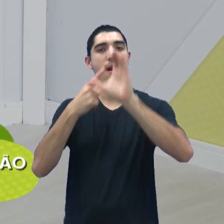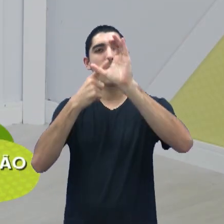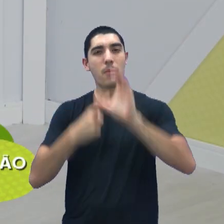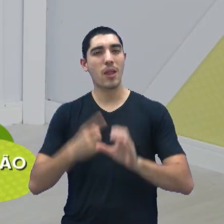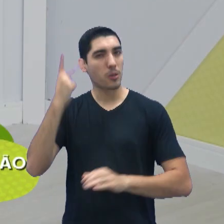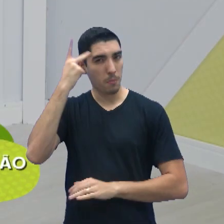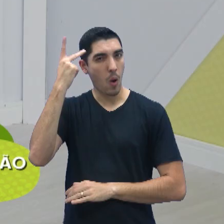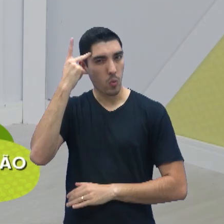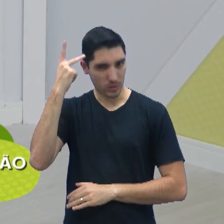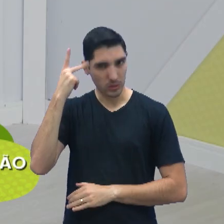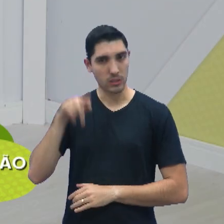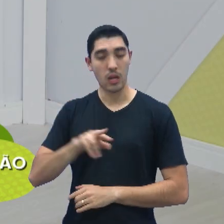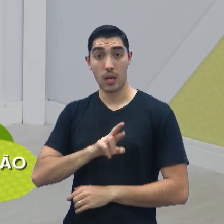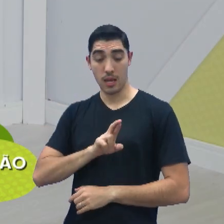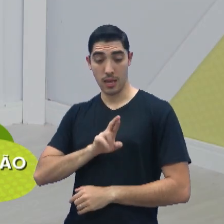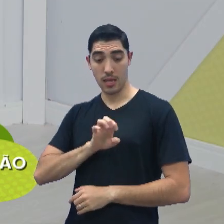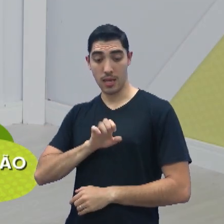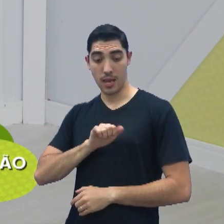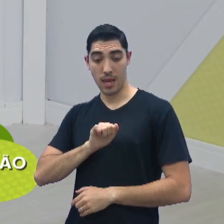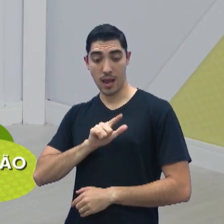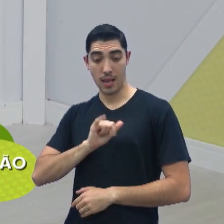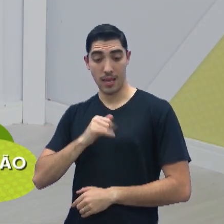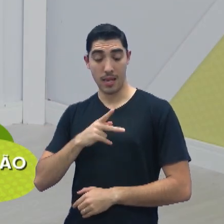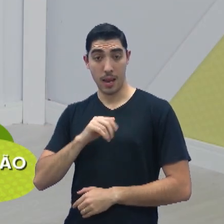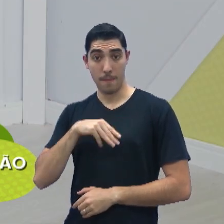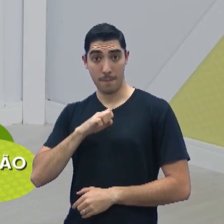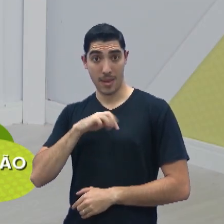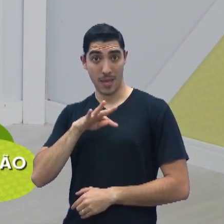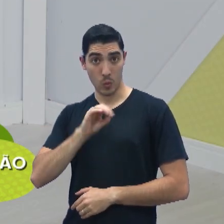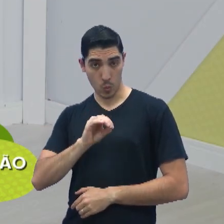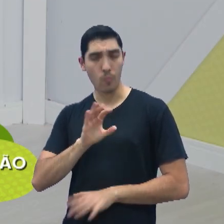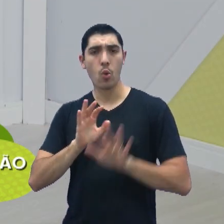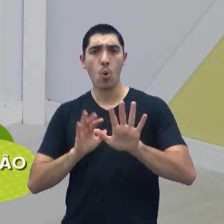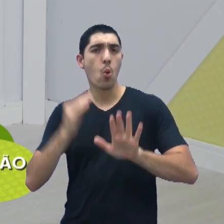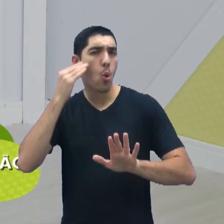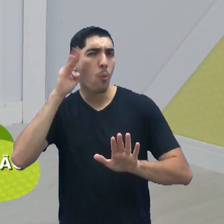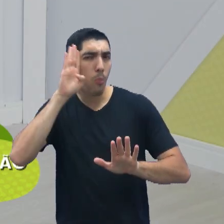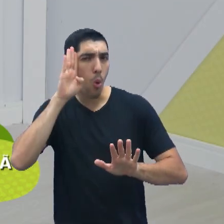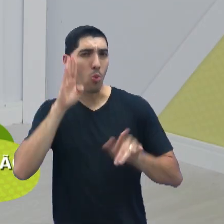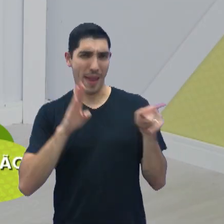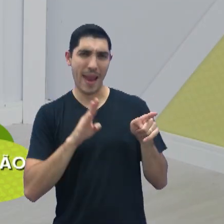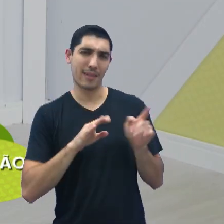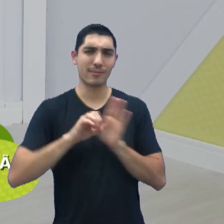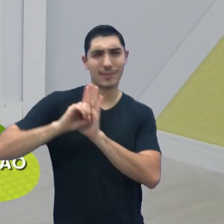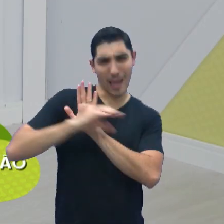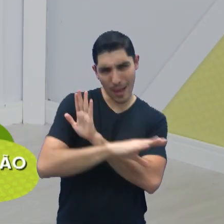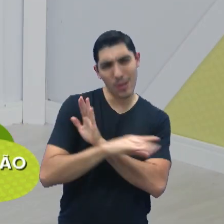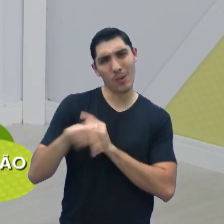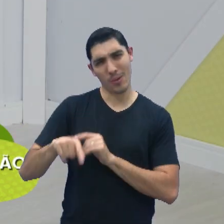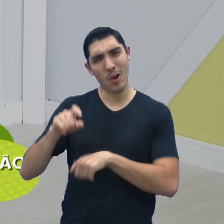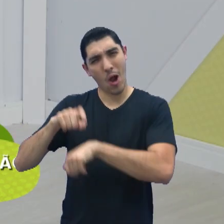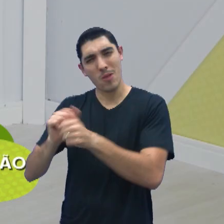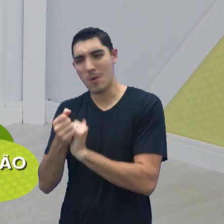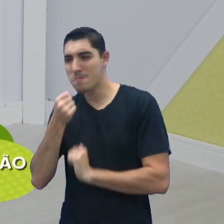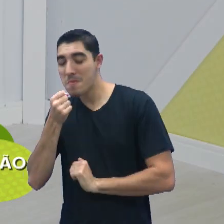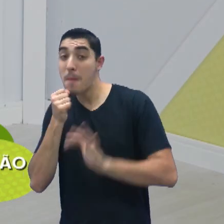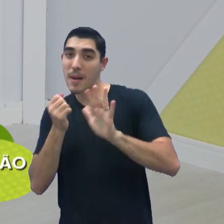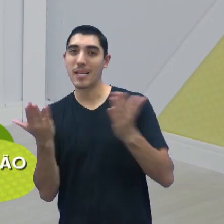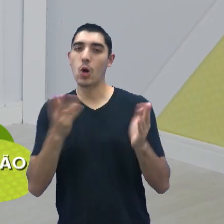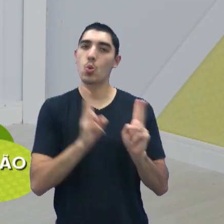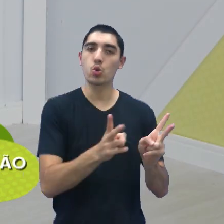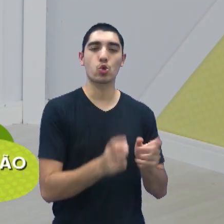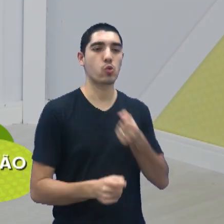realinhamento. O Brunão saiu aqui do estúdio, mas continua inserido aqui na Hora do Esporte. Ele esteve no treino da equipe hoje pela manhã e conversou com o